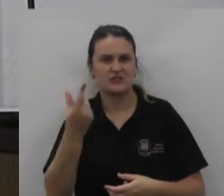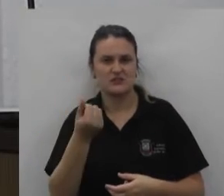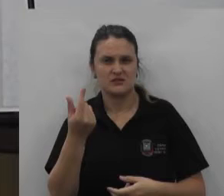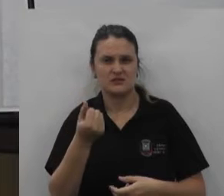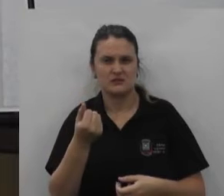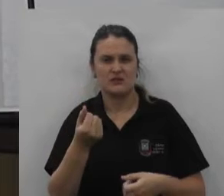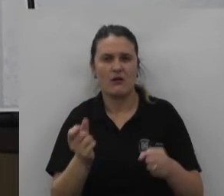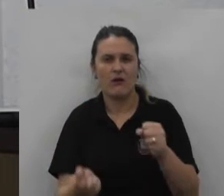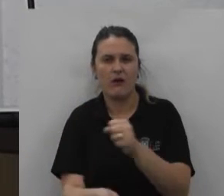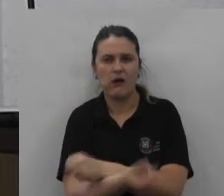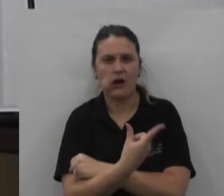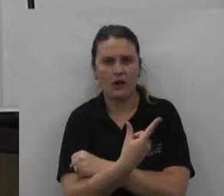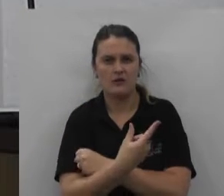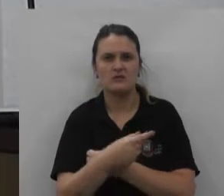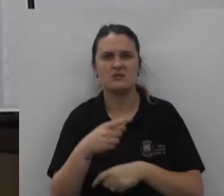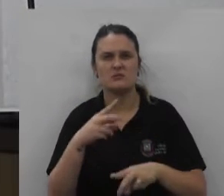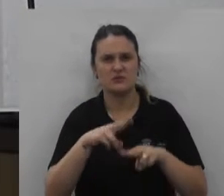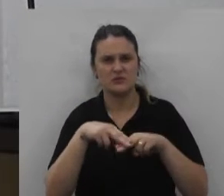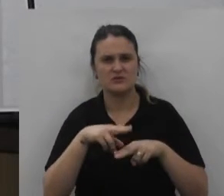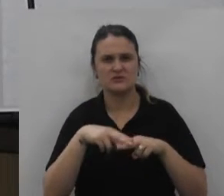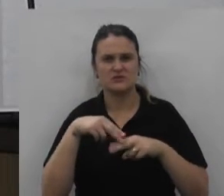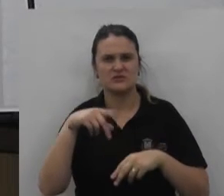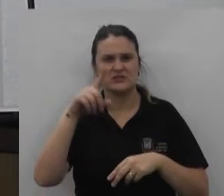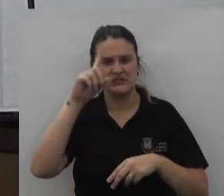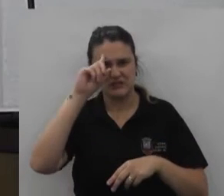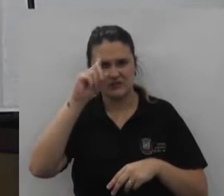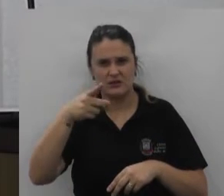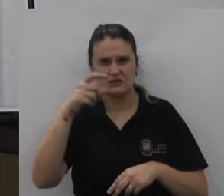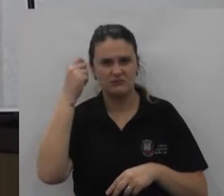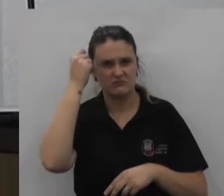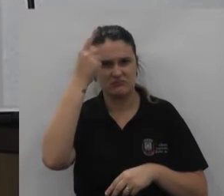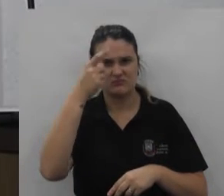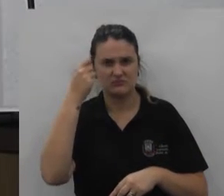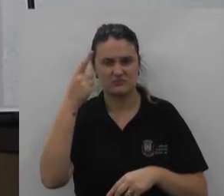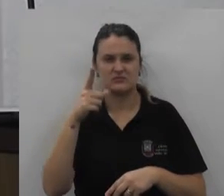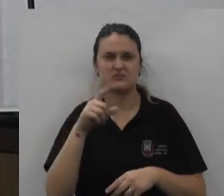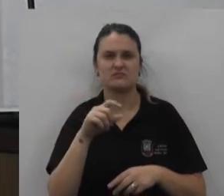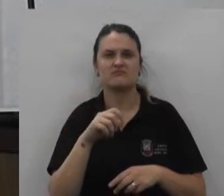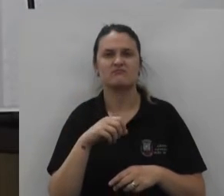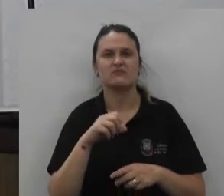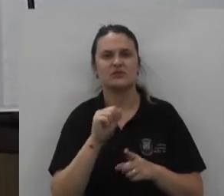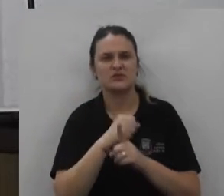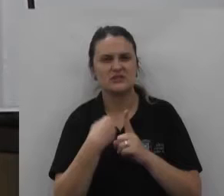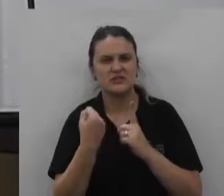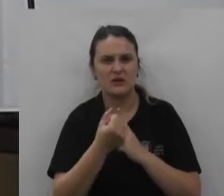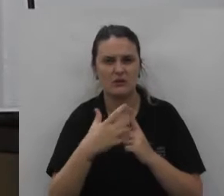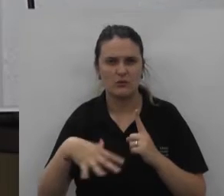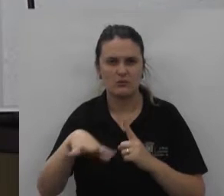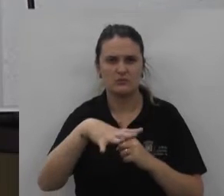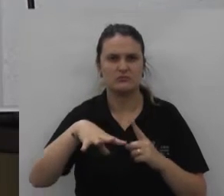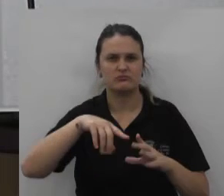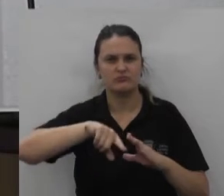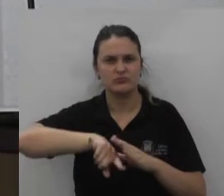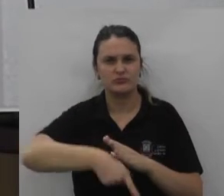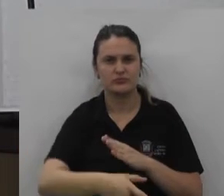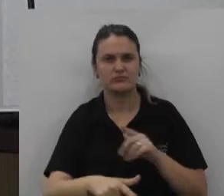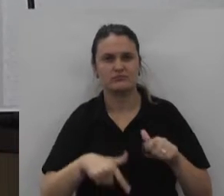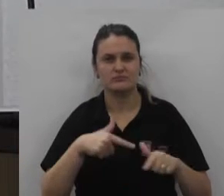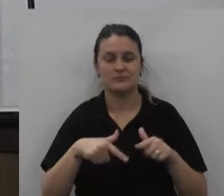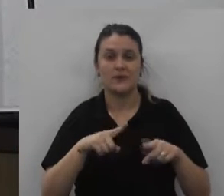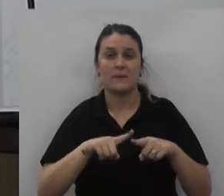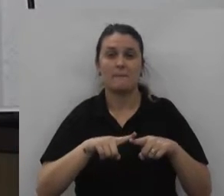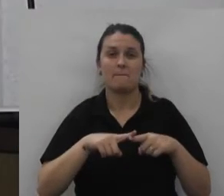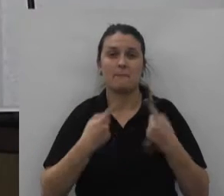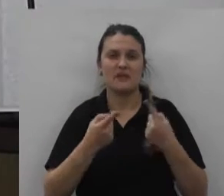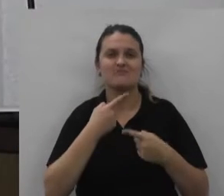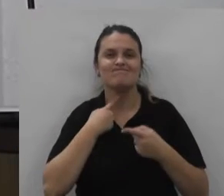sistema ideológico socialista. E que foi trabalhado a fundo. Mas